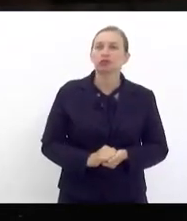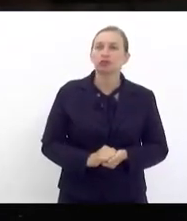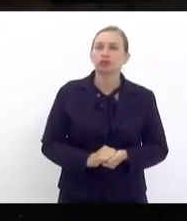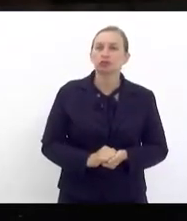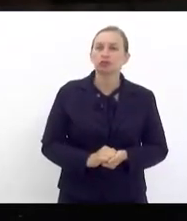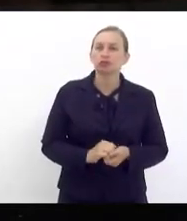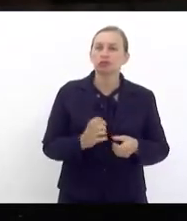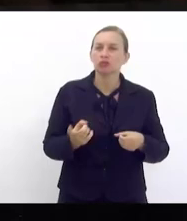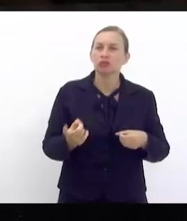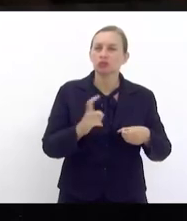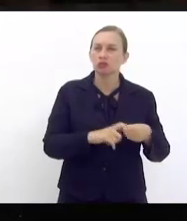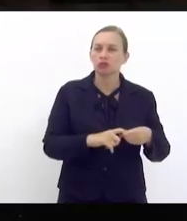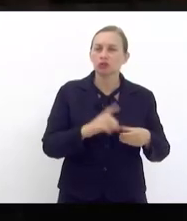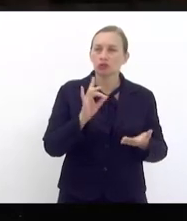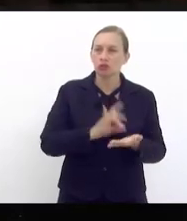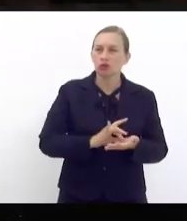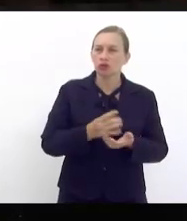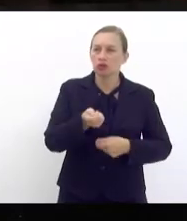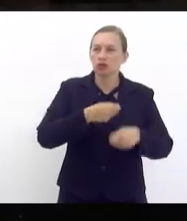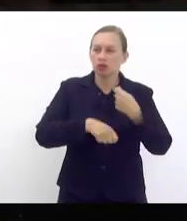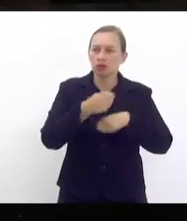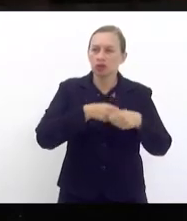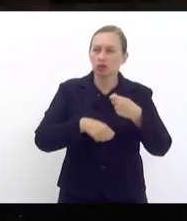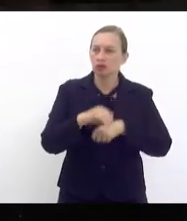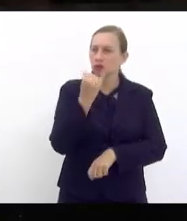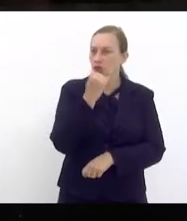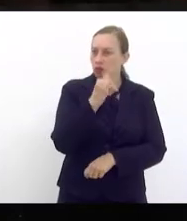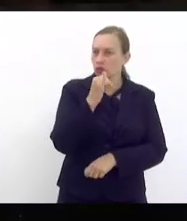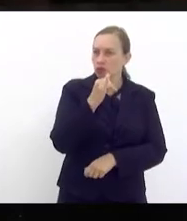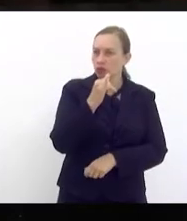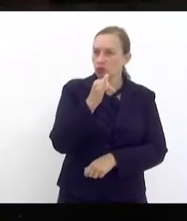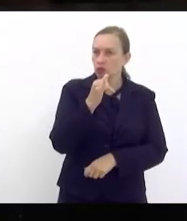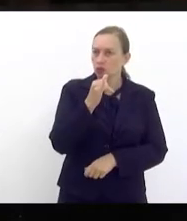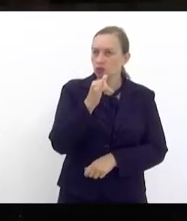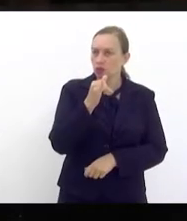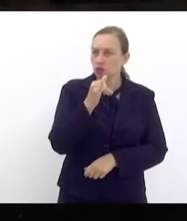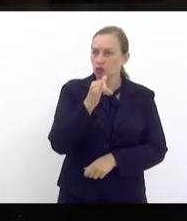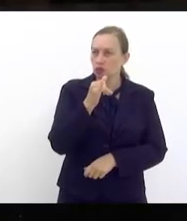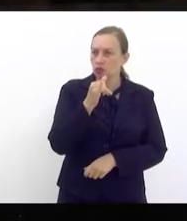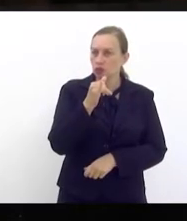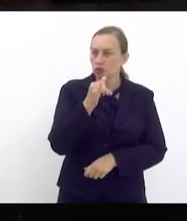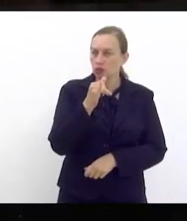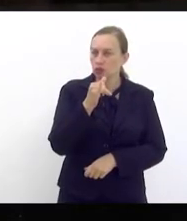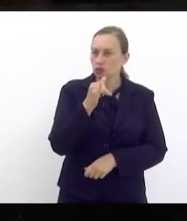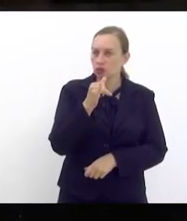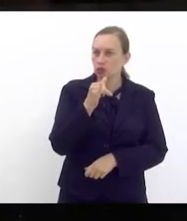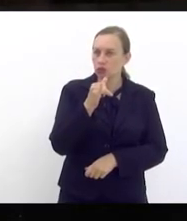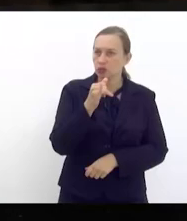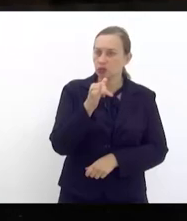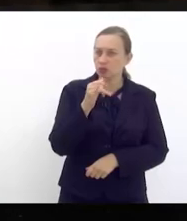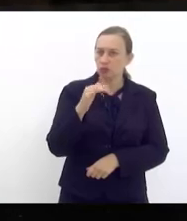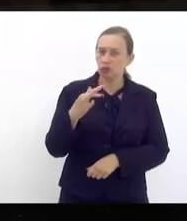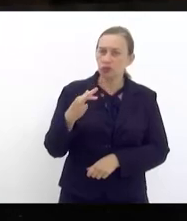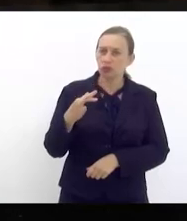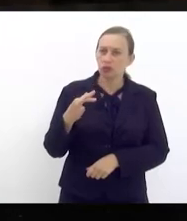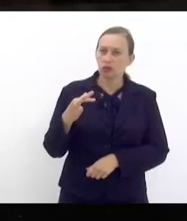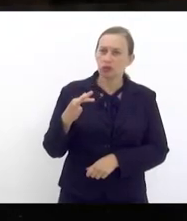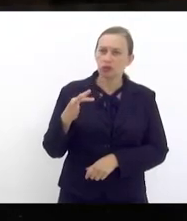uma recuperação real da economia fluminense a partir da previsão